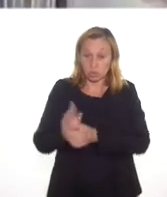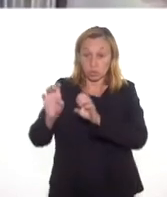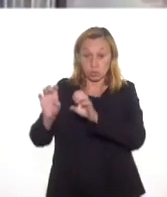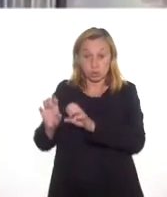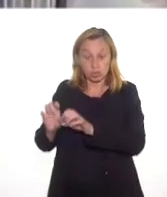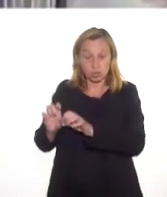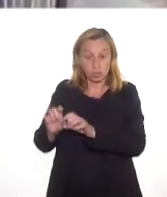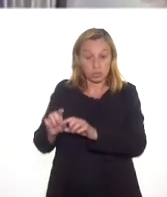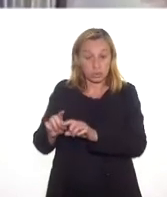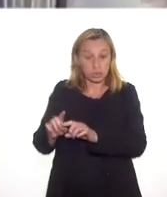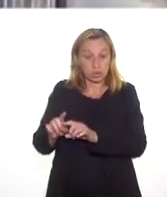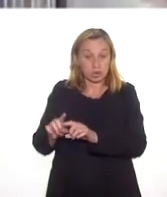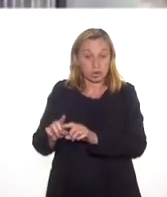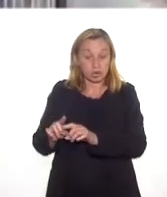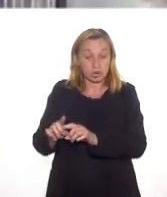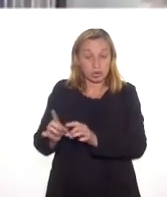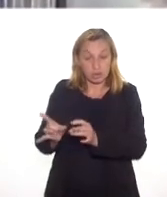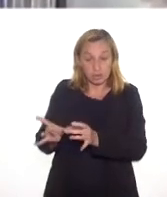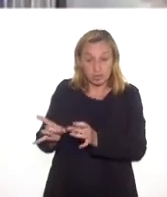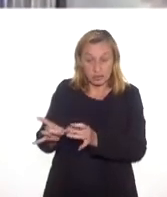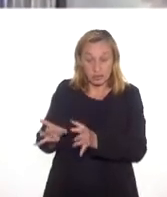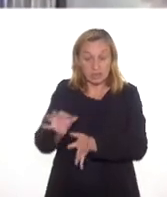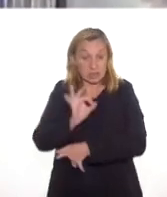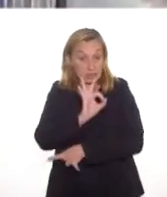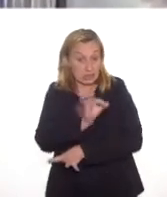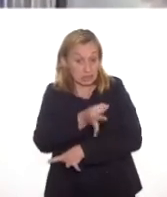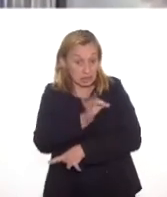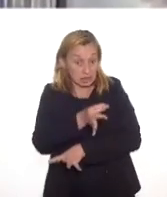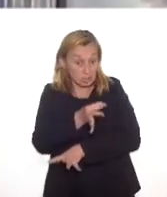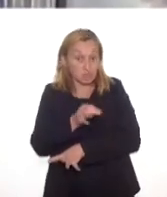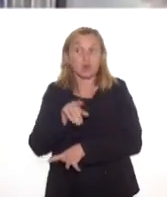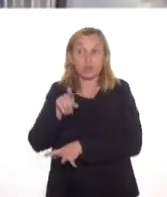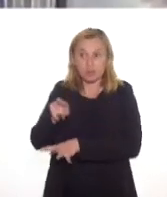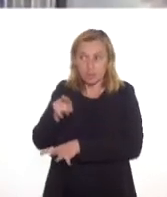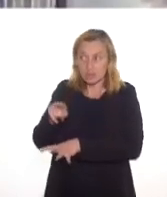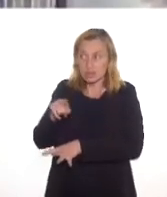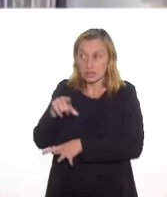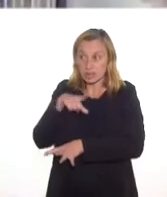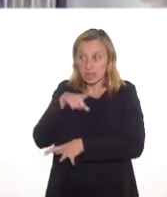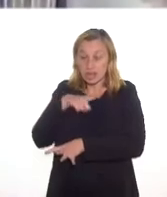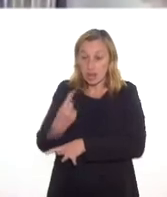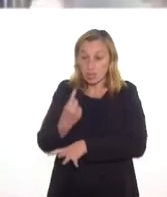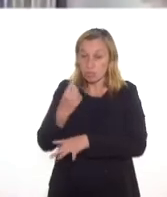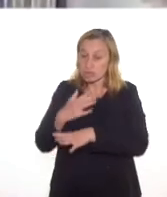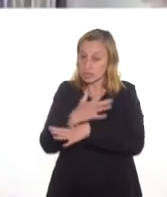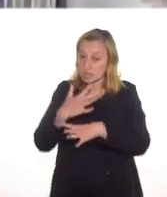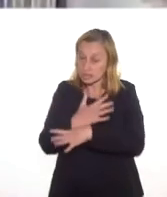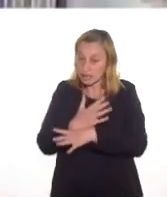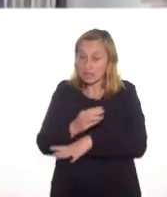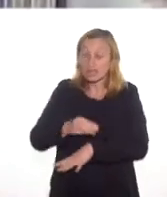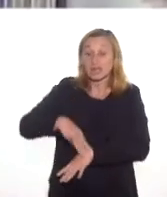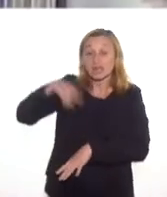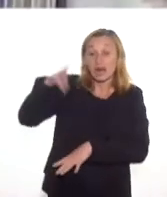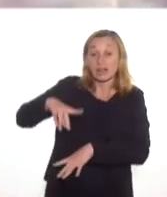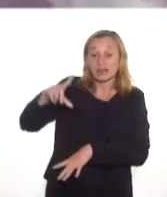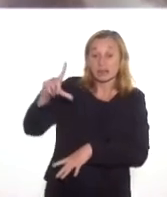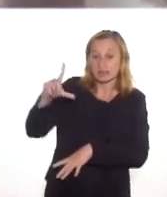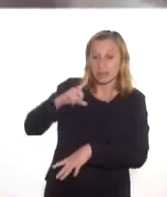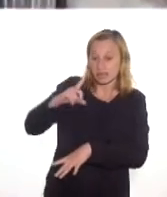instrumento dessa natureza, isso daí praticamente você passará a ter uma cidade onde quem tem dinheiro